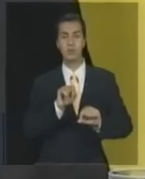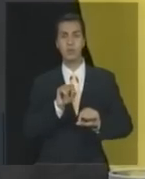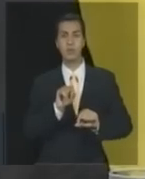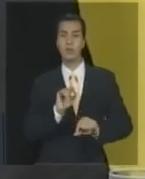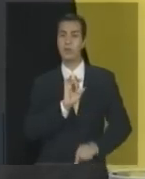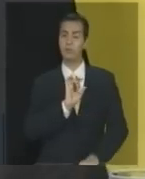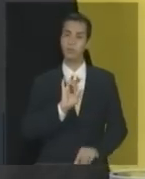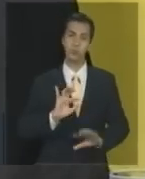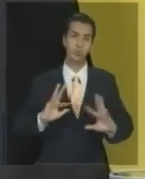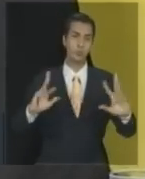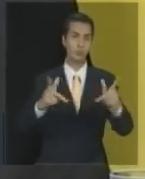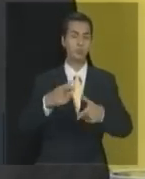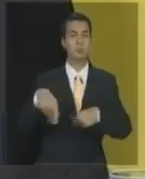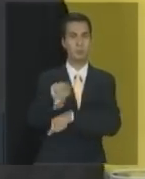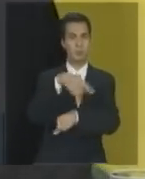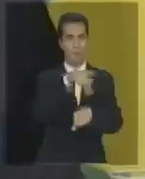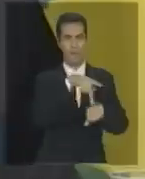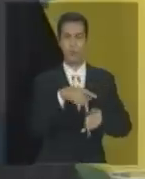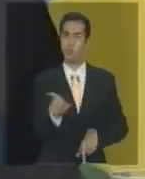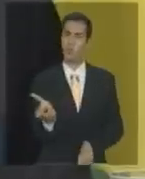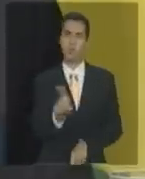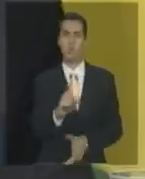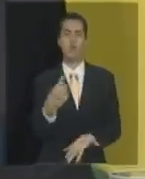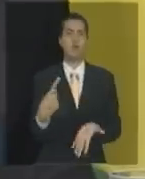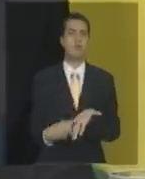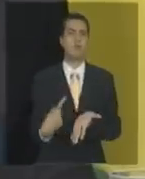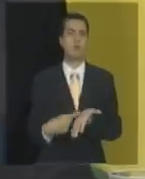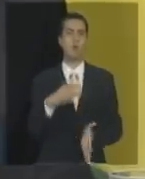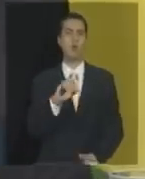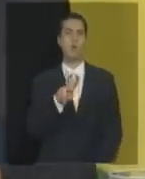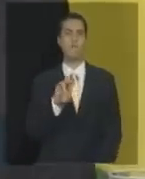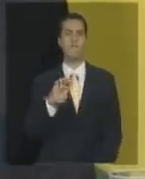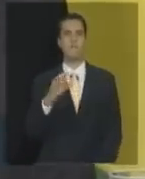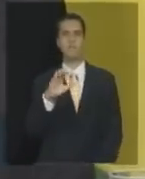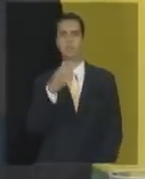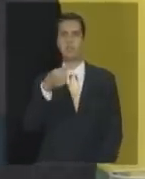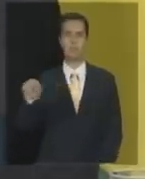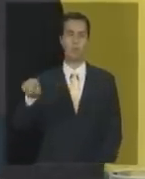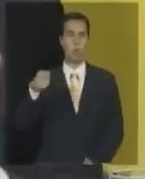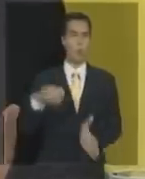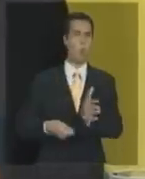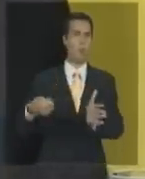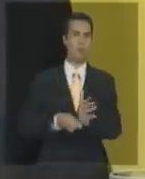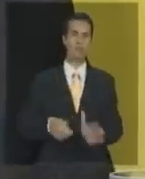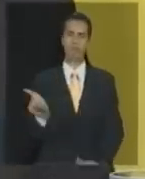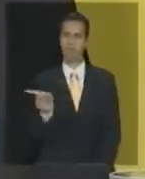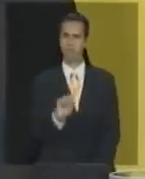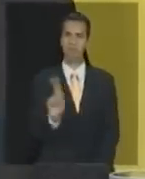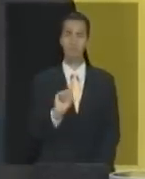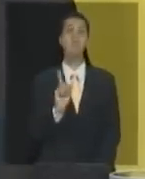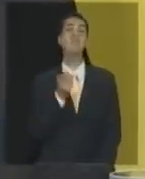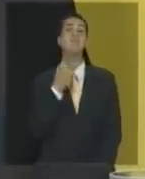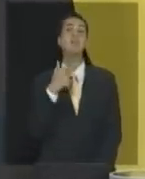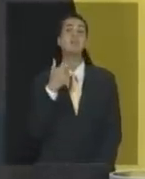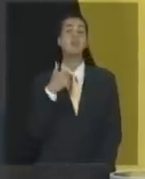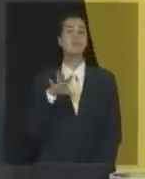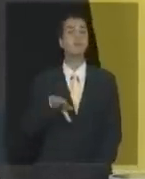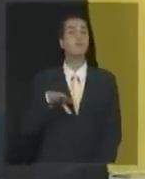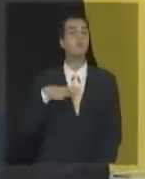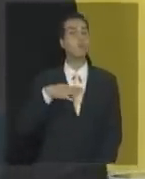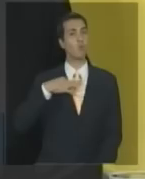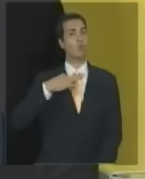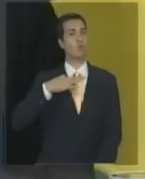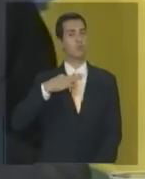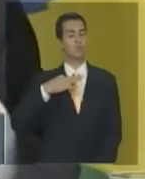não se trata de uma convenção internacional legalmente obrigatória, é um compromisso voluntário que